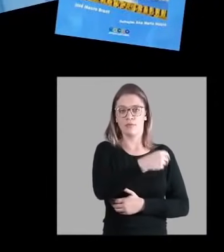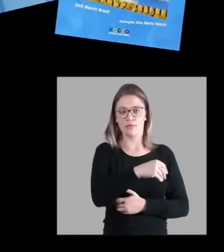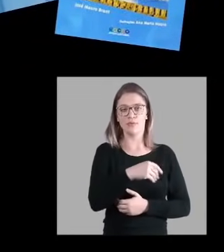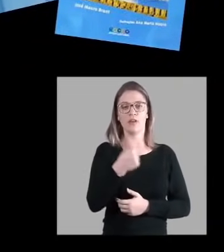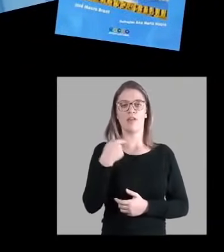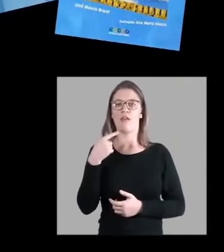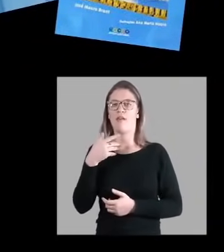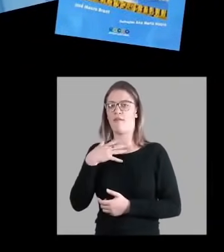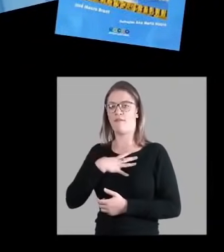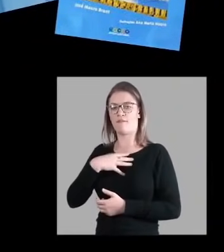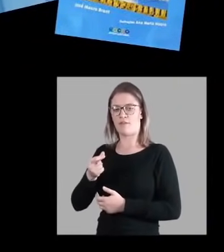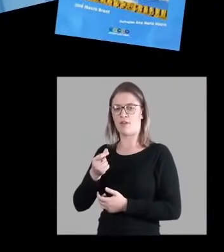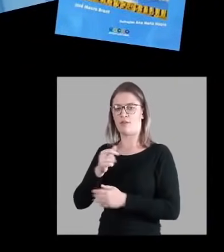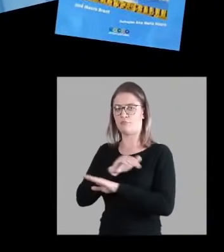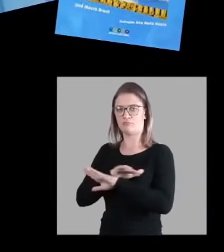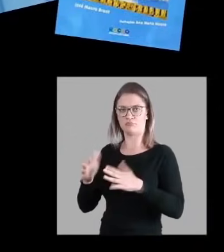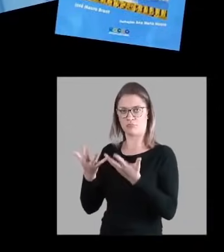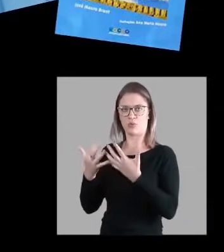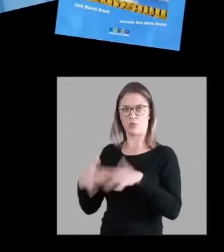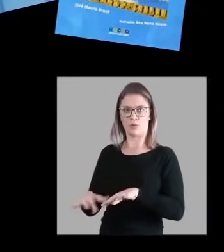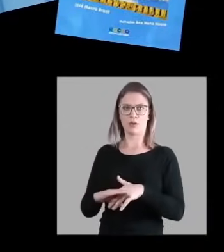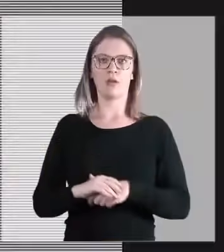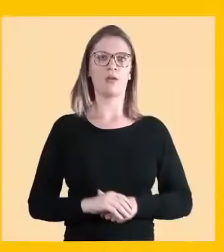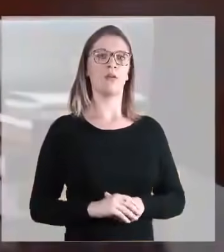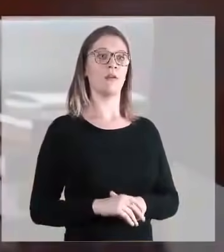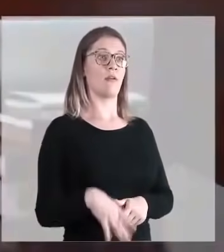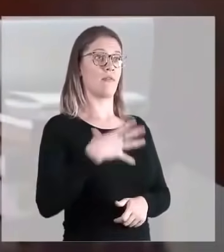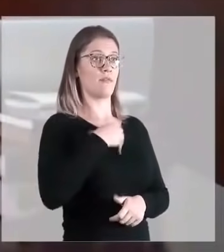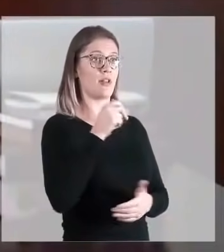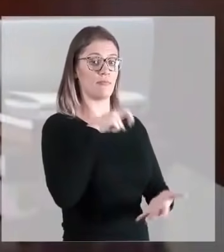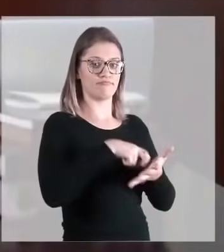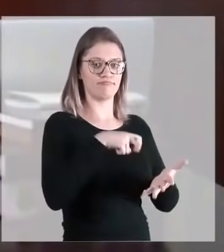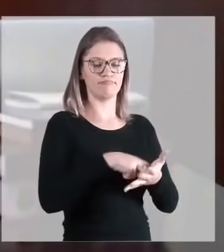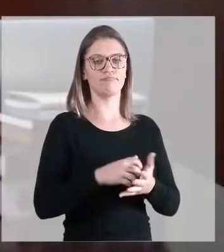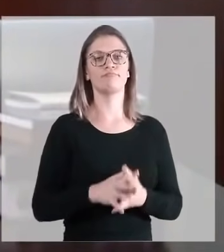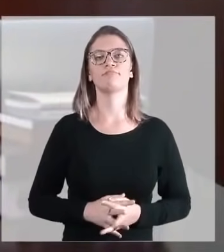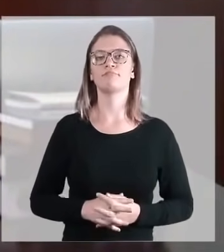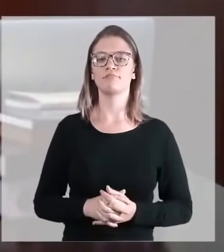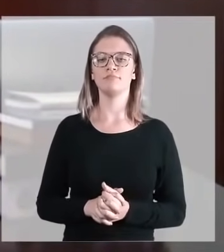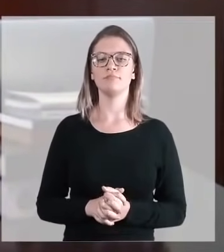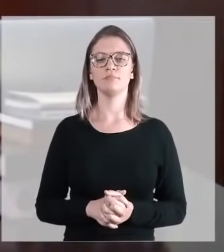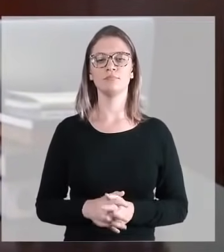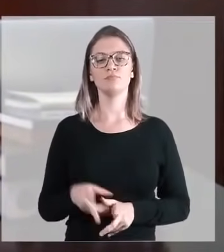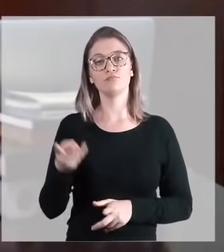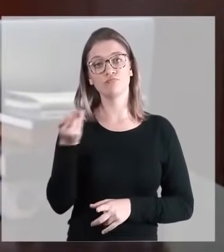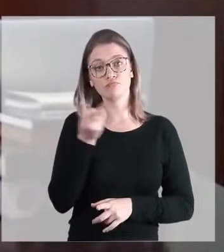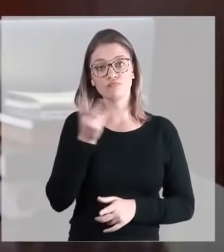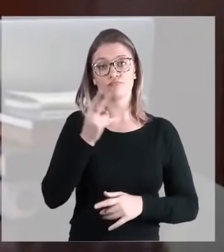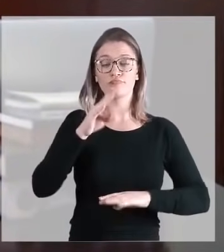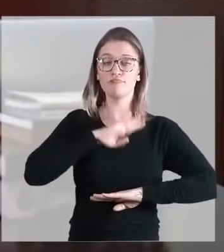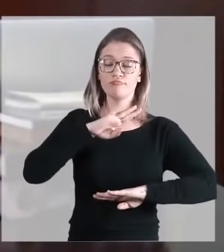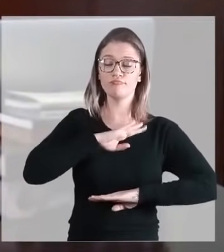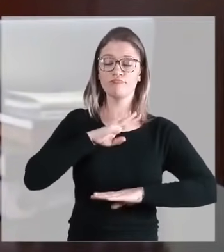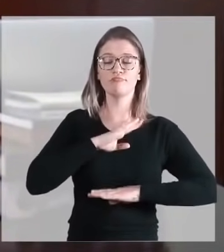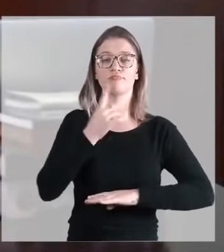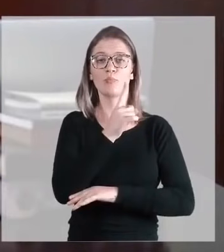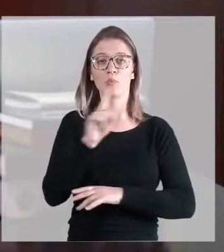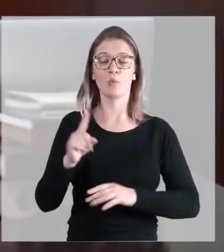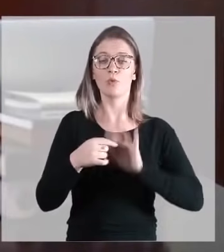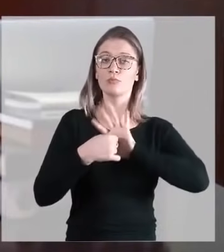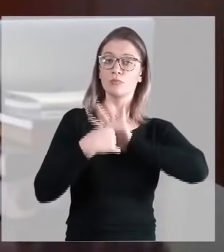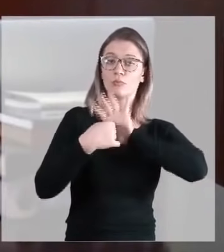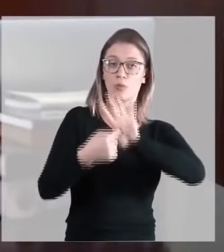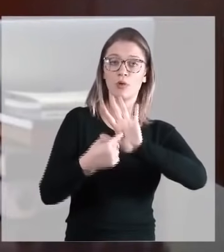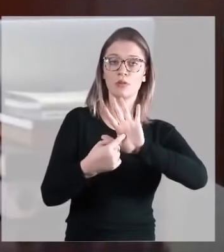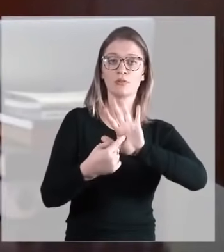se negando a isso, ele lhe impunha castigos, tá? Então esses dois casos últimos que eu cito para os senhores, apenas